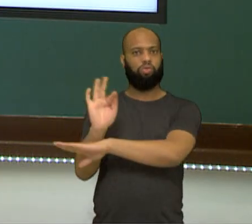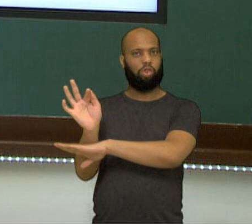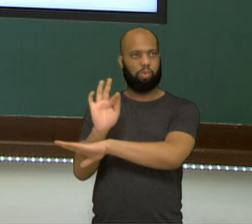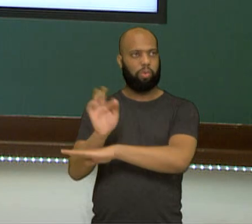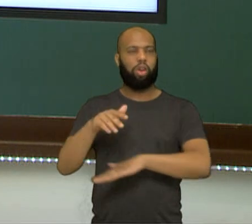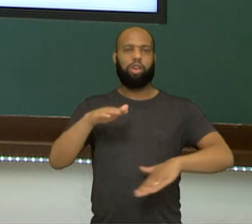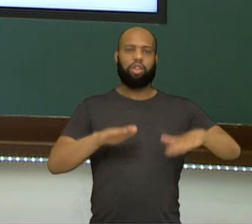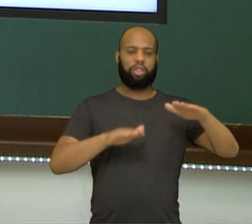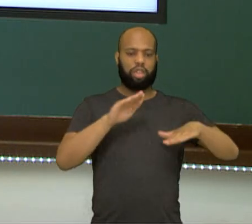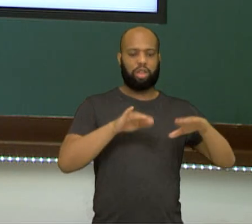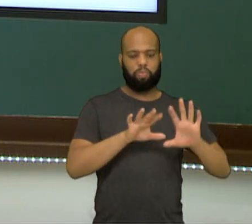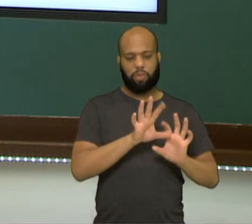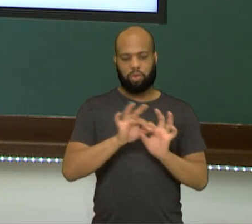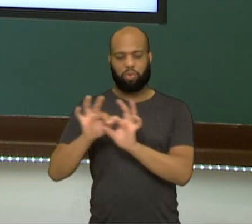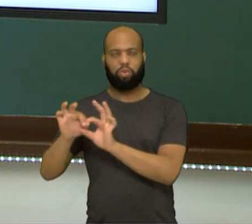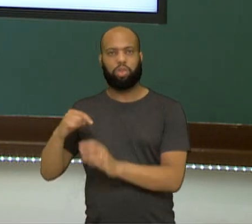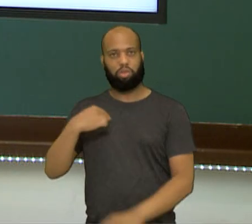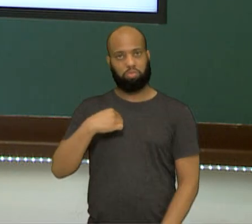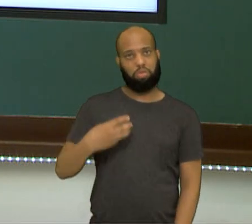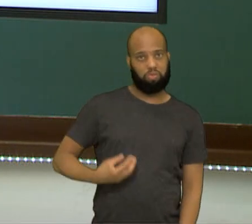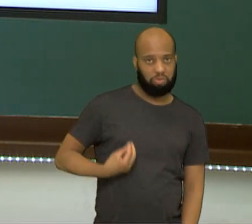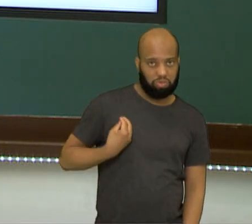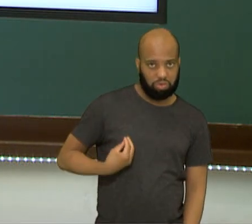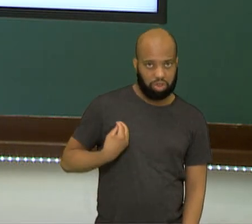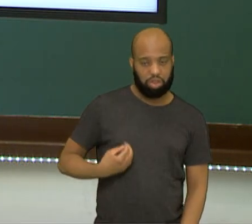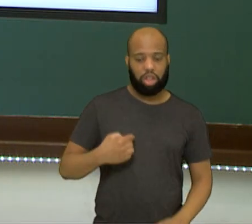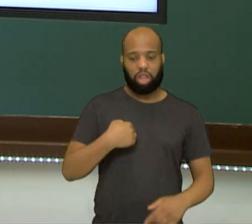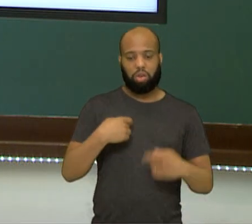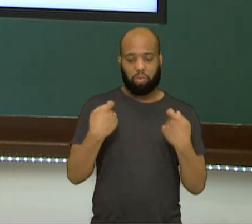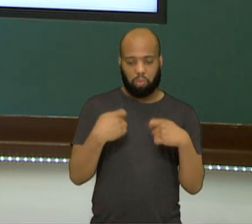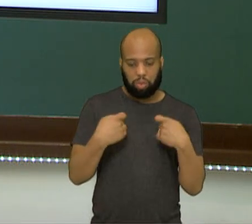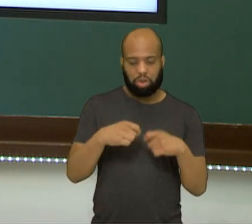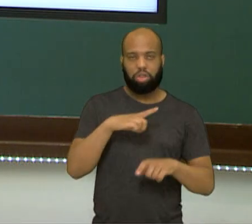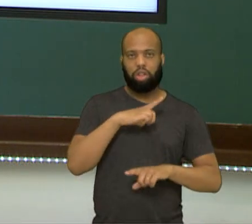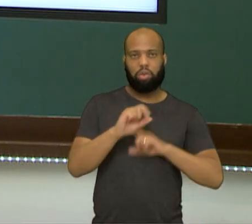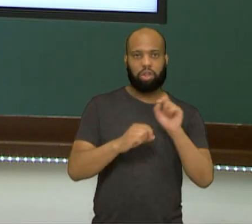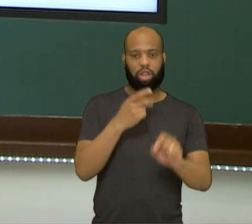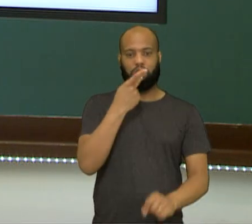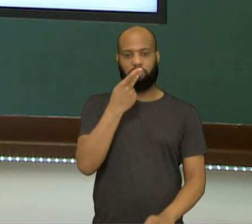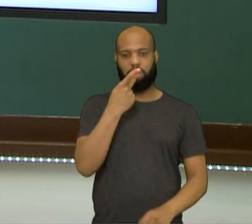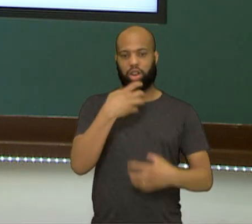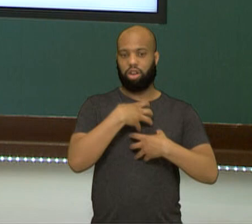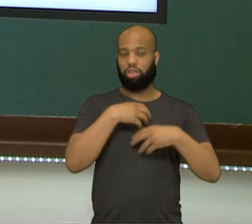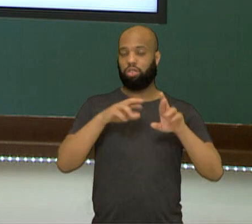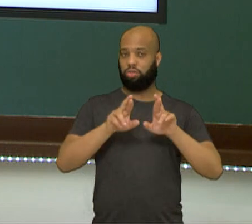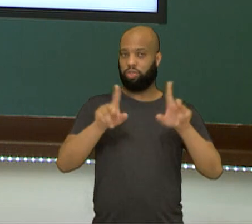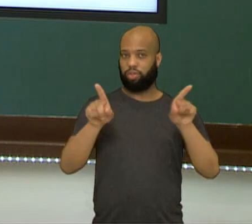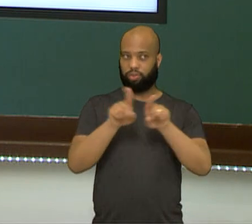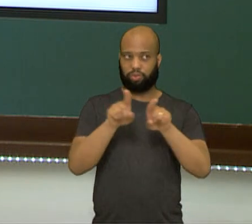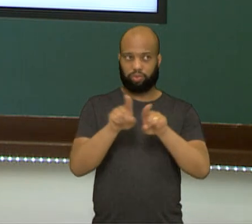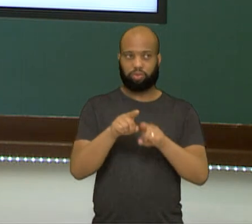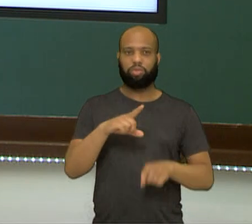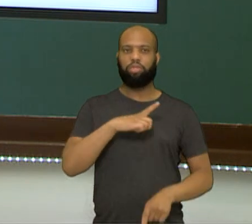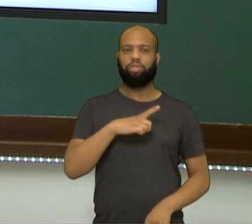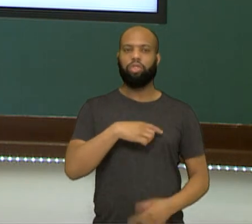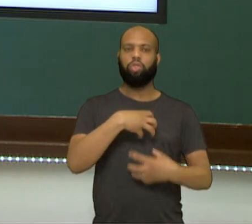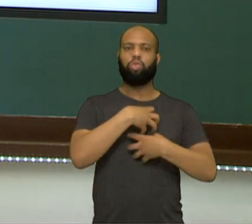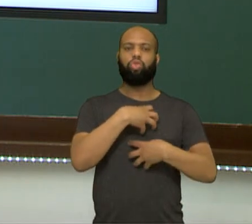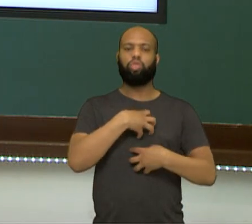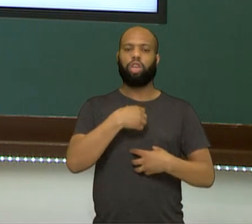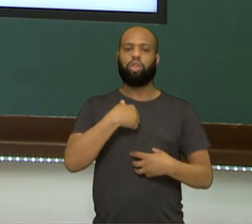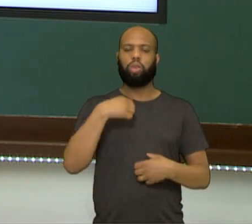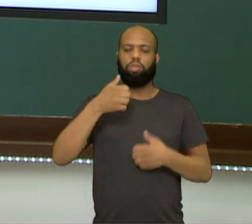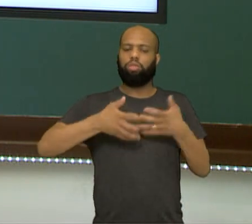dependendo do contexto que eu estou, eu preciso ter essa fala mais diferenciada, um tom na minha